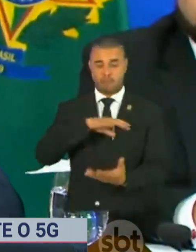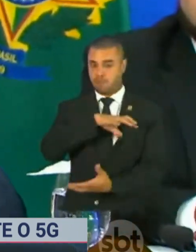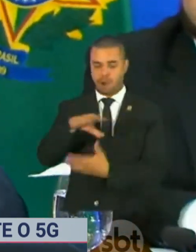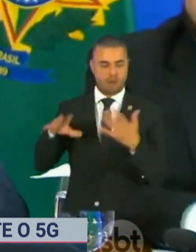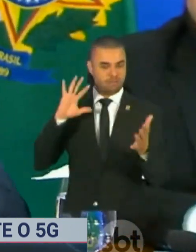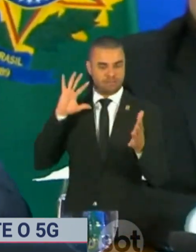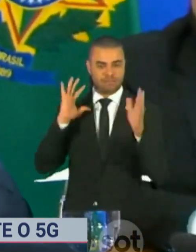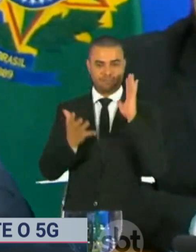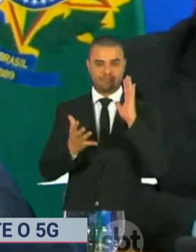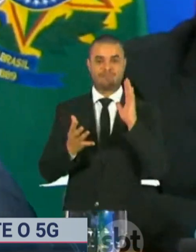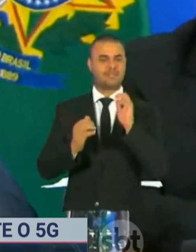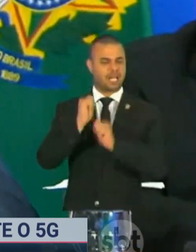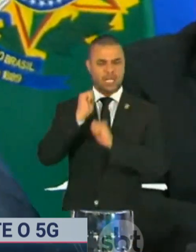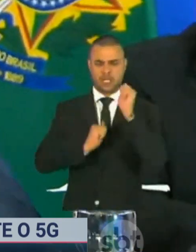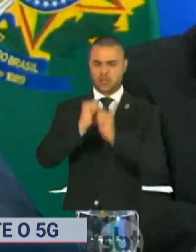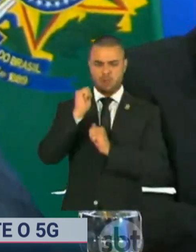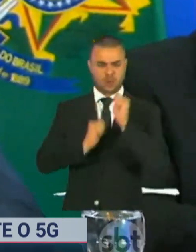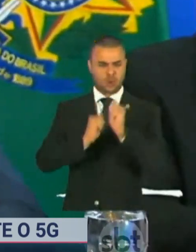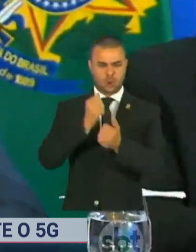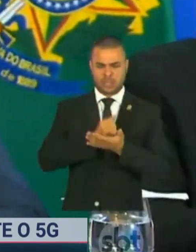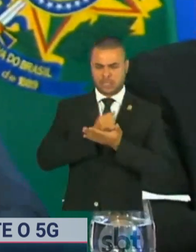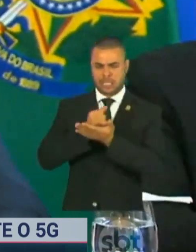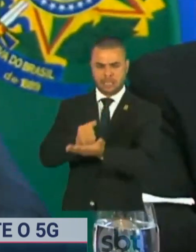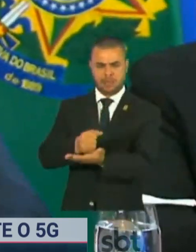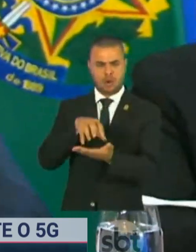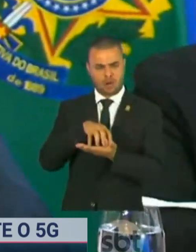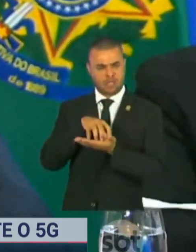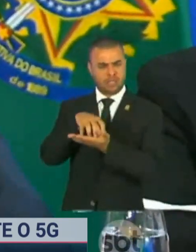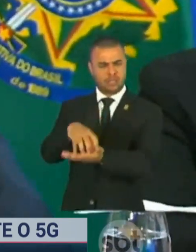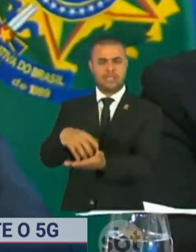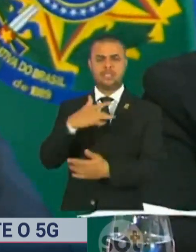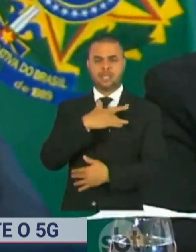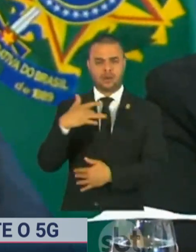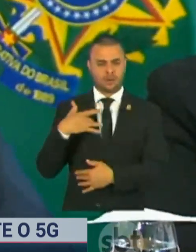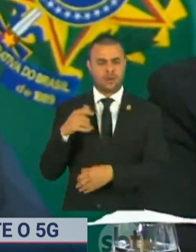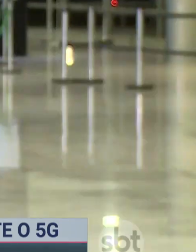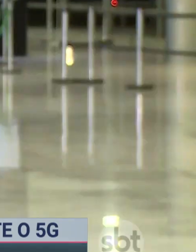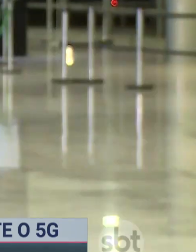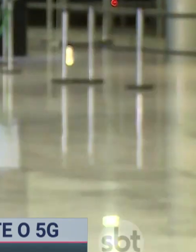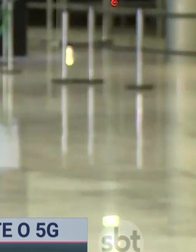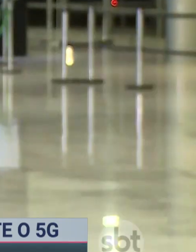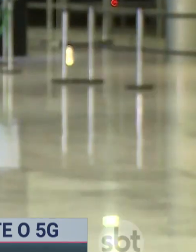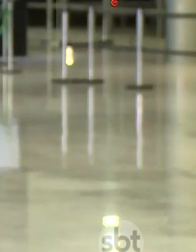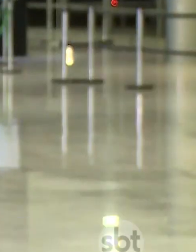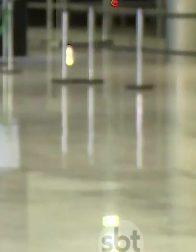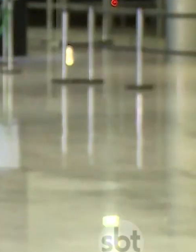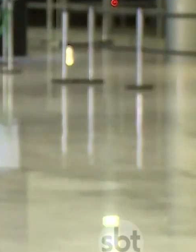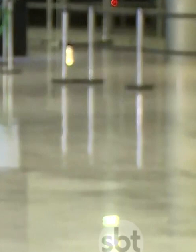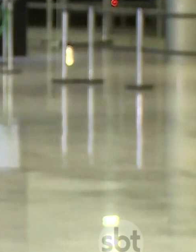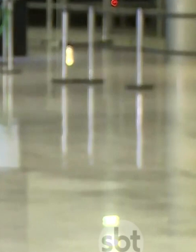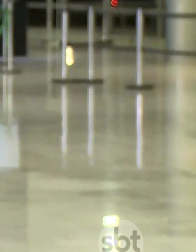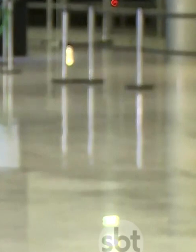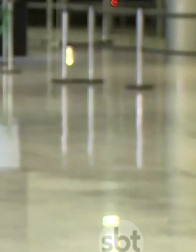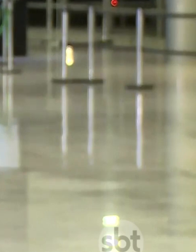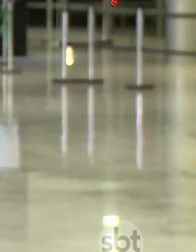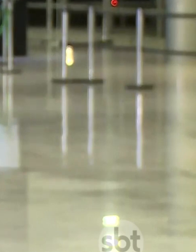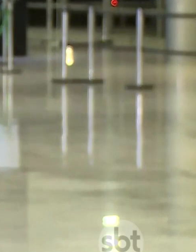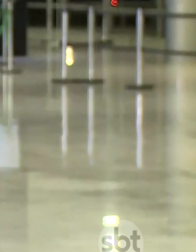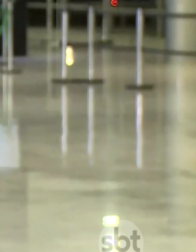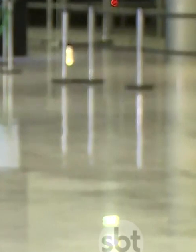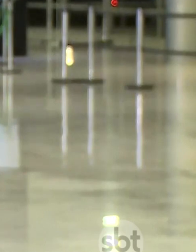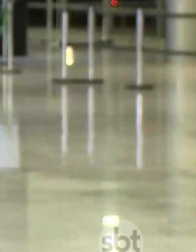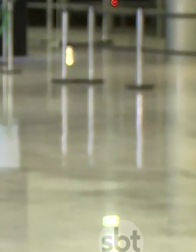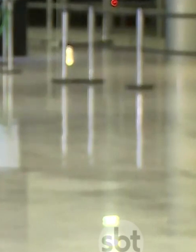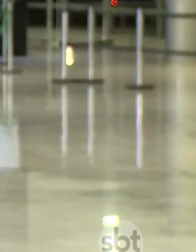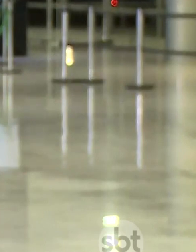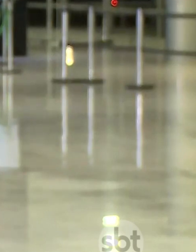indústria, logística, transporte, saúde, educação e o agronegócio. Logo depois, Bolsonaro deixou Brasília